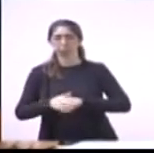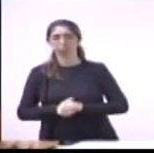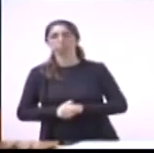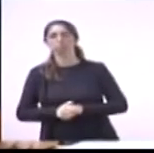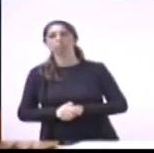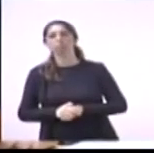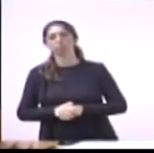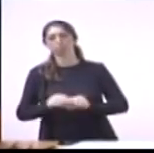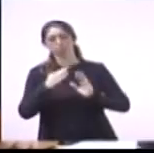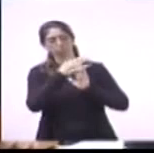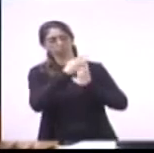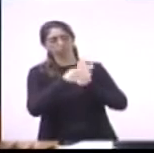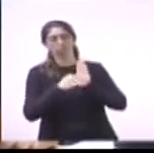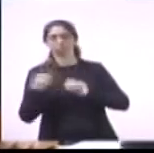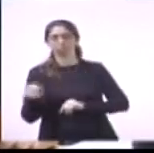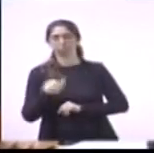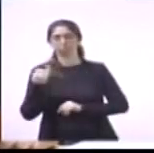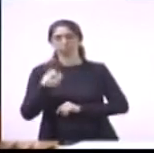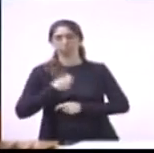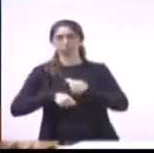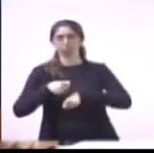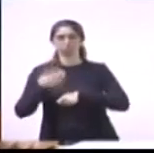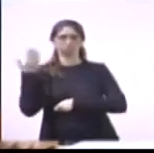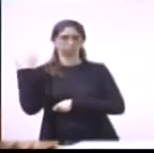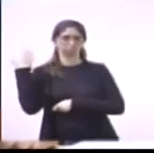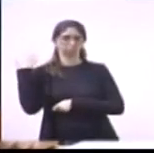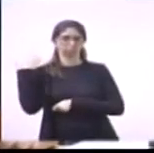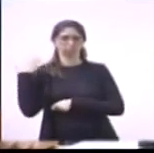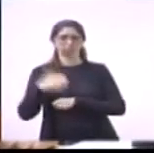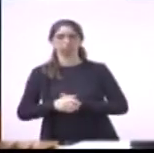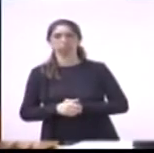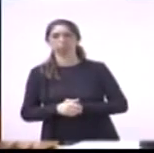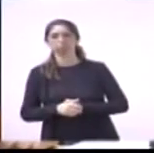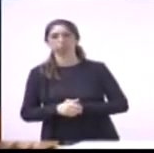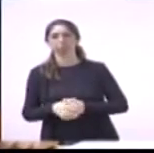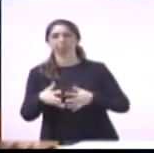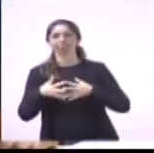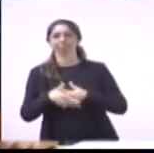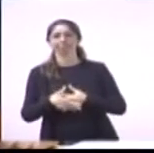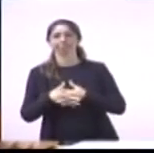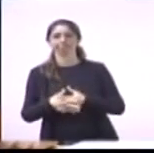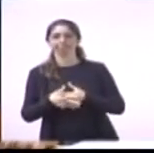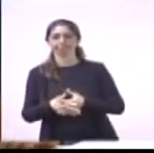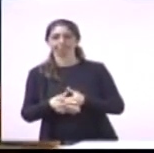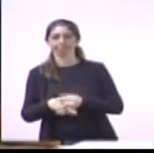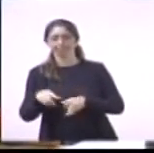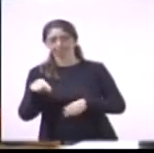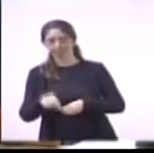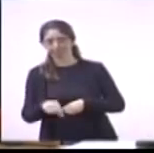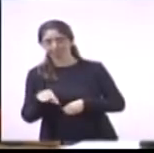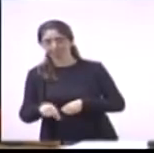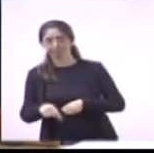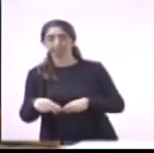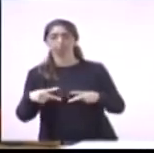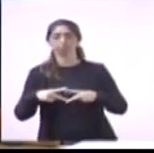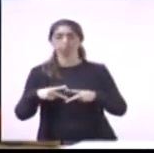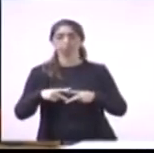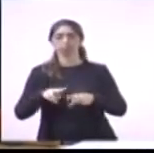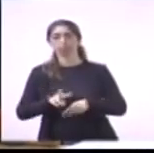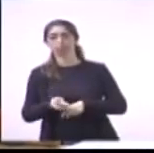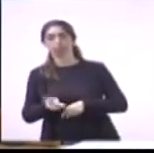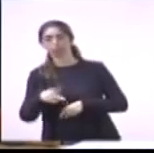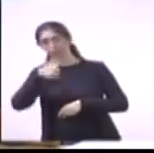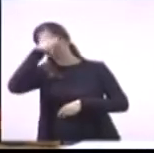outras prioridades do governo anterior e toda a tribulação da dinâmica local, não saiu esse plano,